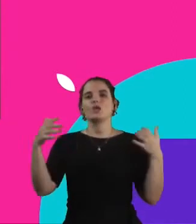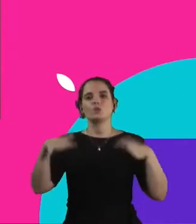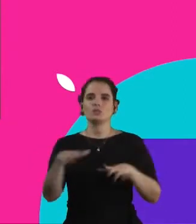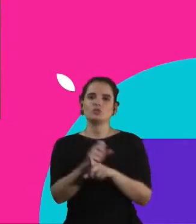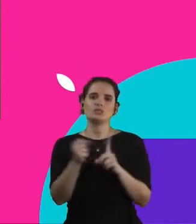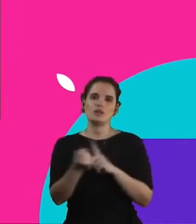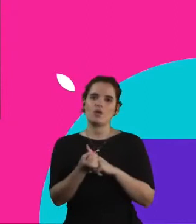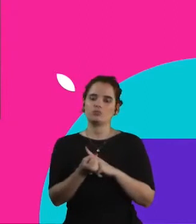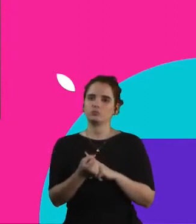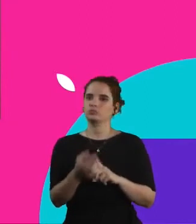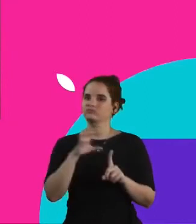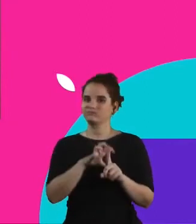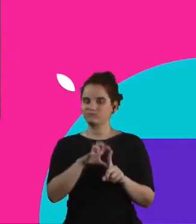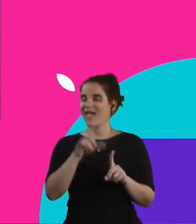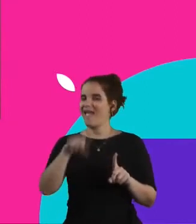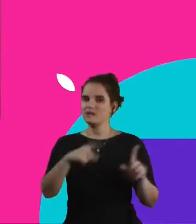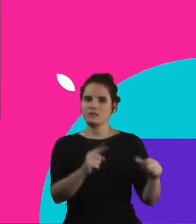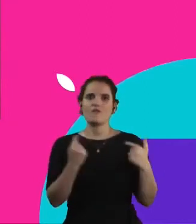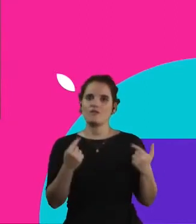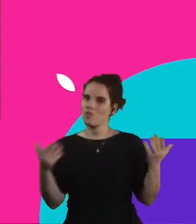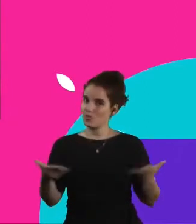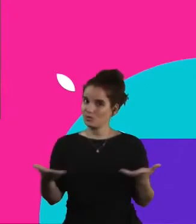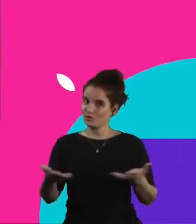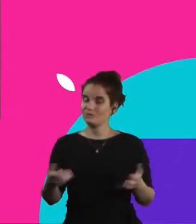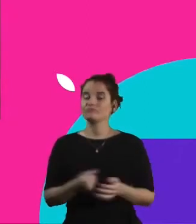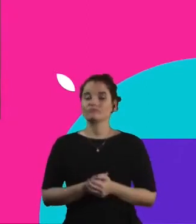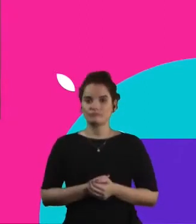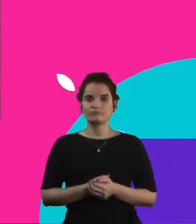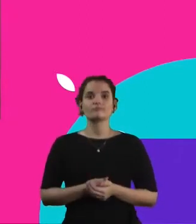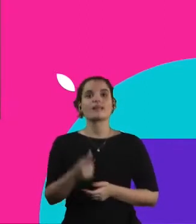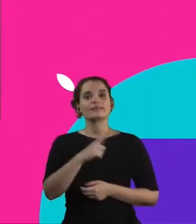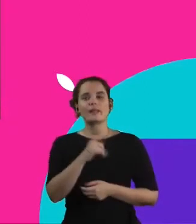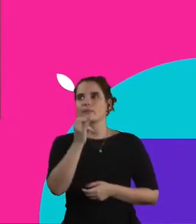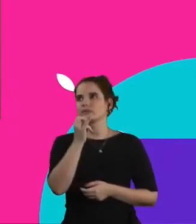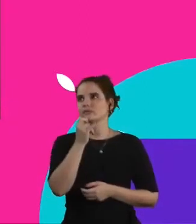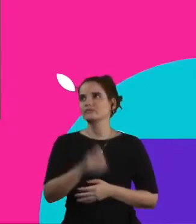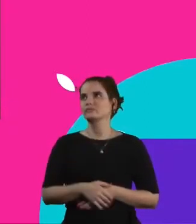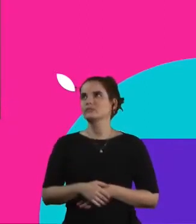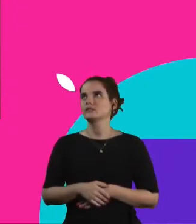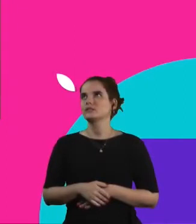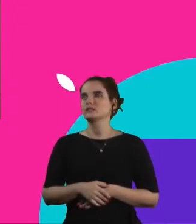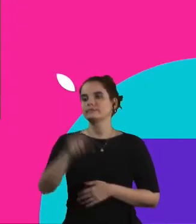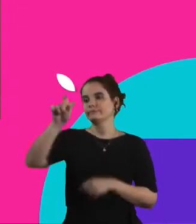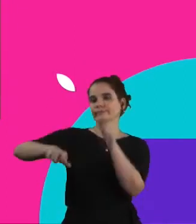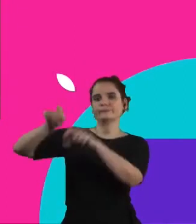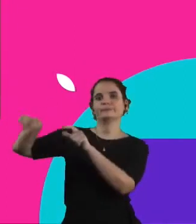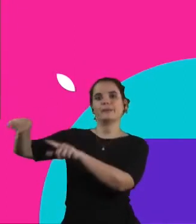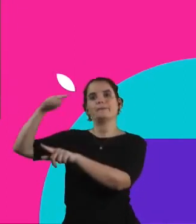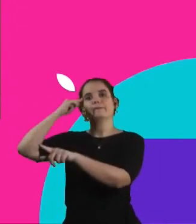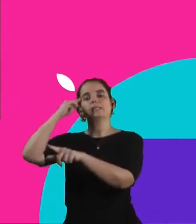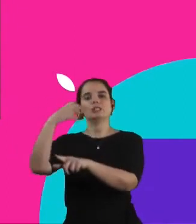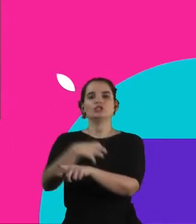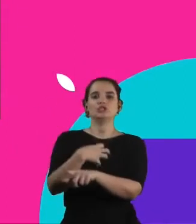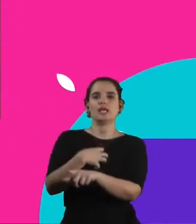social. Essa daí é um grande desafio que a gente tem hoje. Então, nós temos, às vezes, os cidadãos pensando em alguma